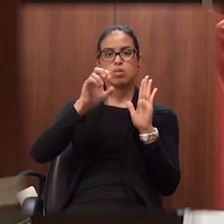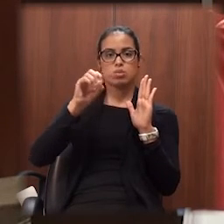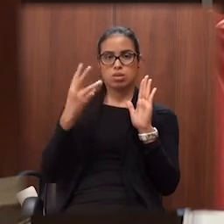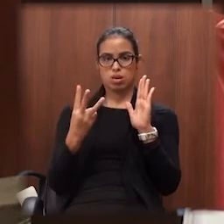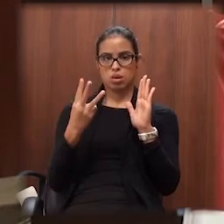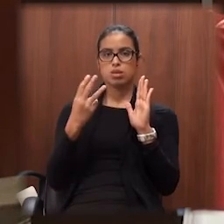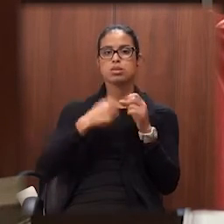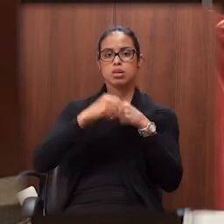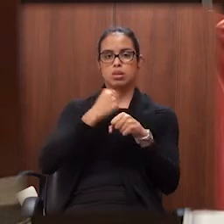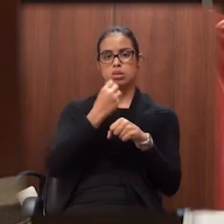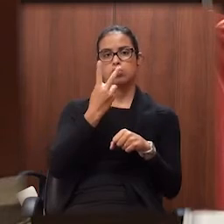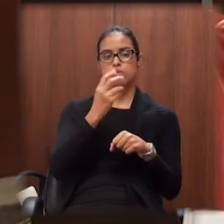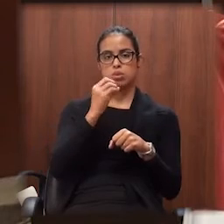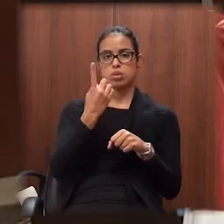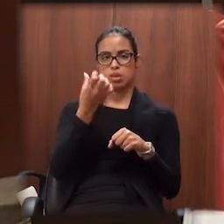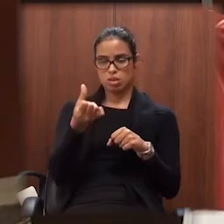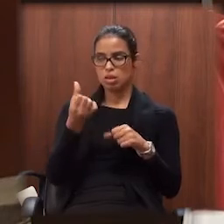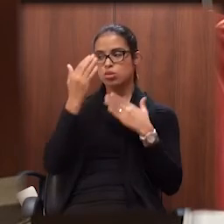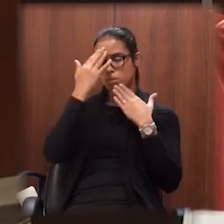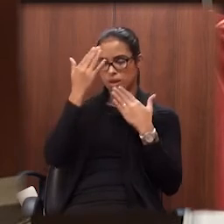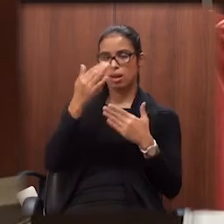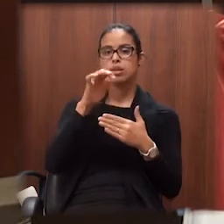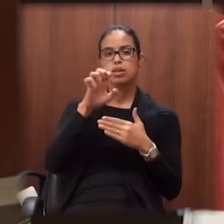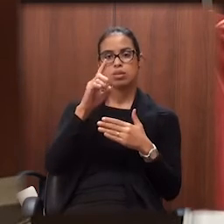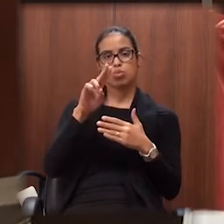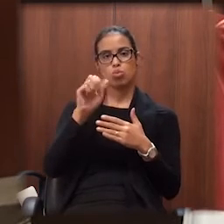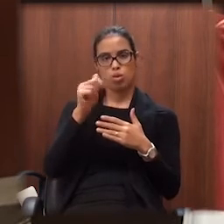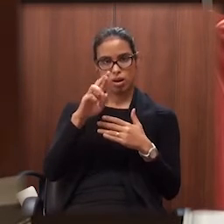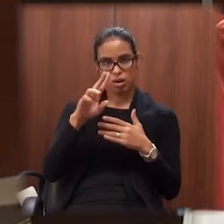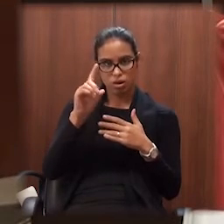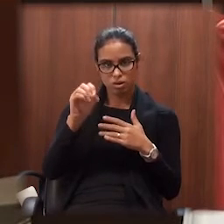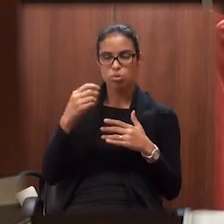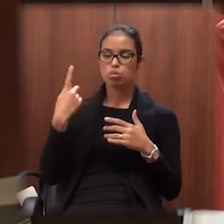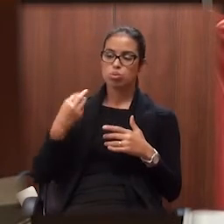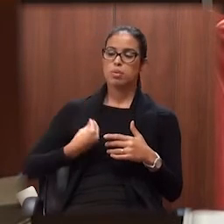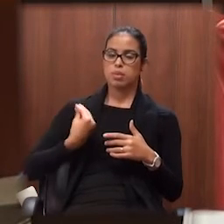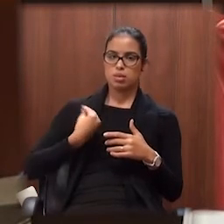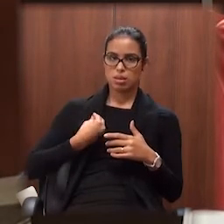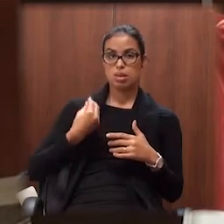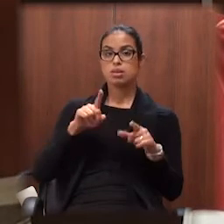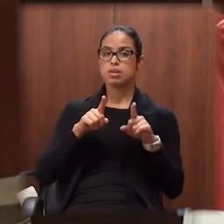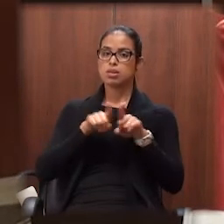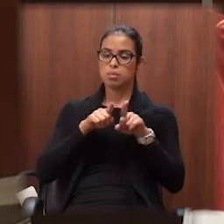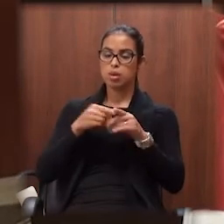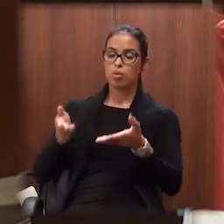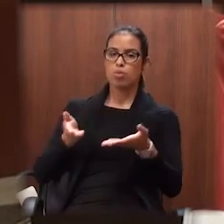57.503 de 2016. Muito obrigada, Eduardo, pela sua também presença e aceitação.